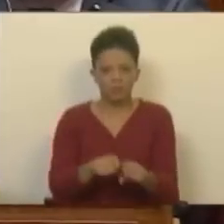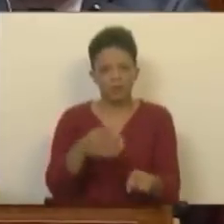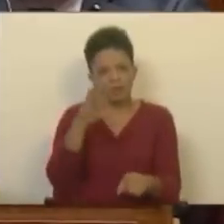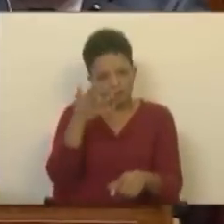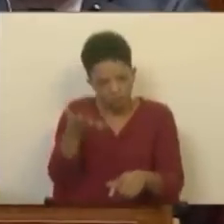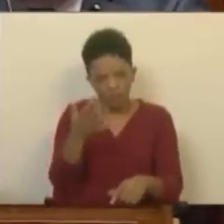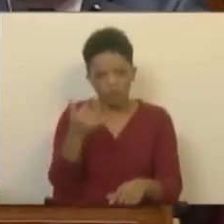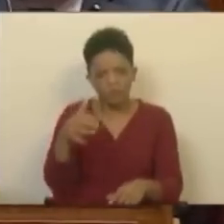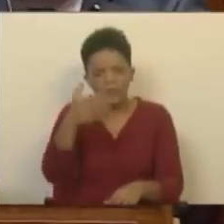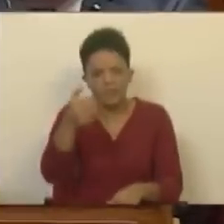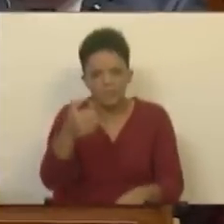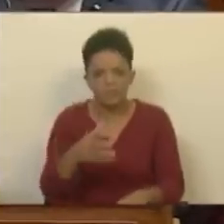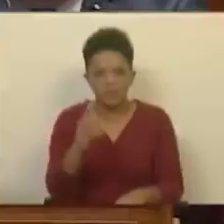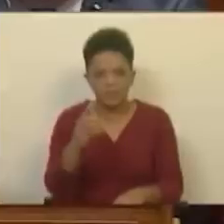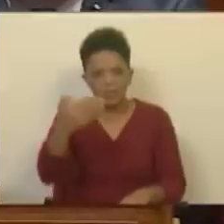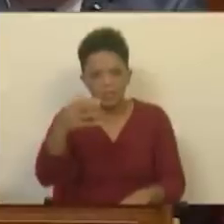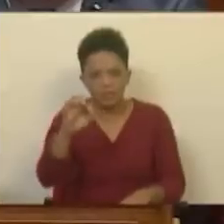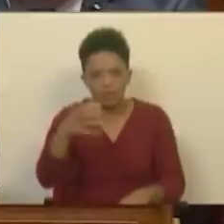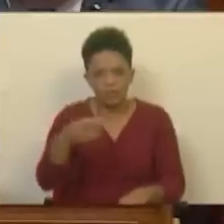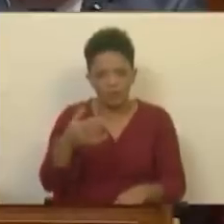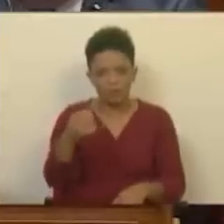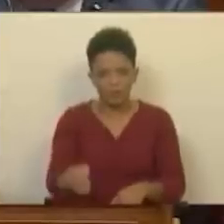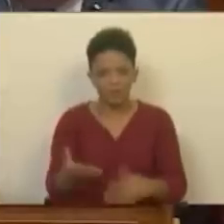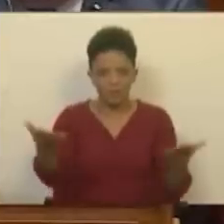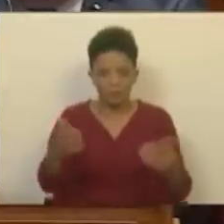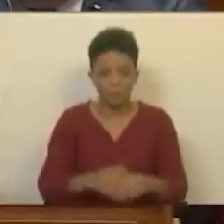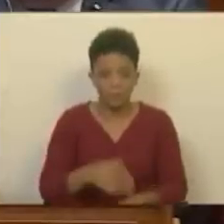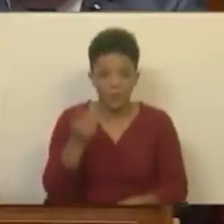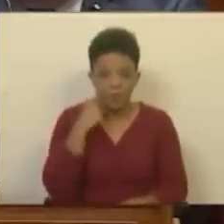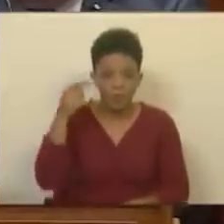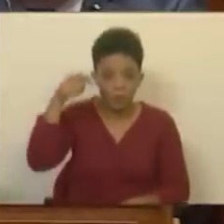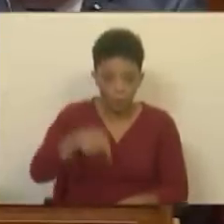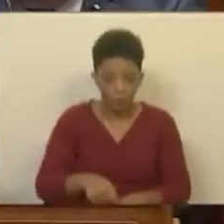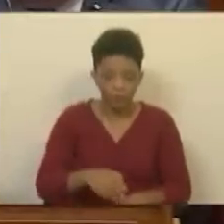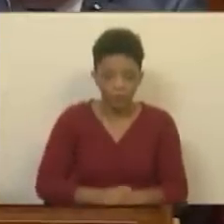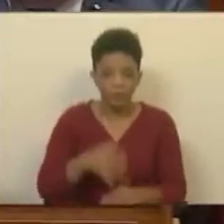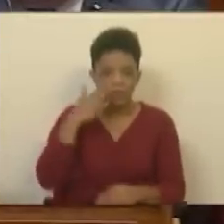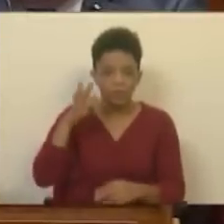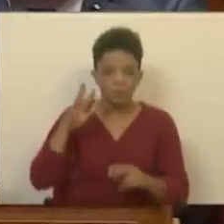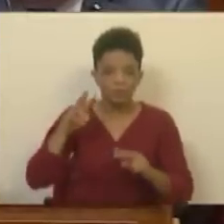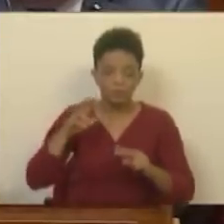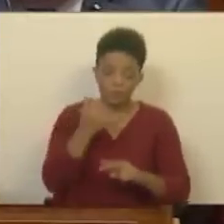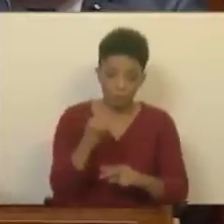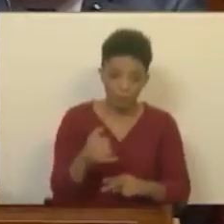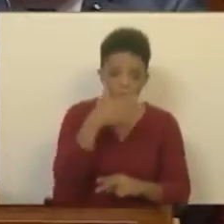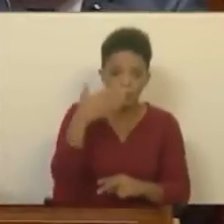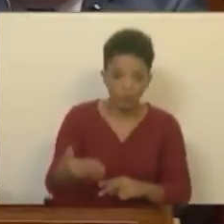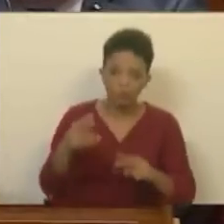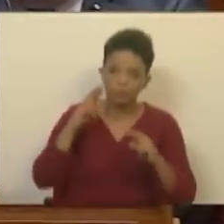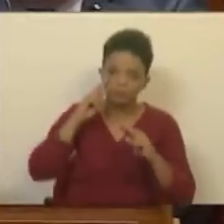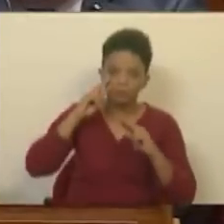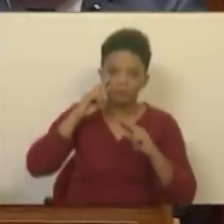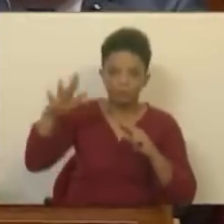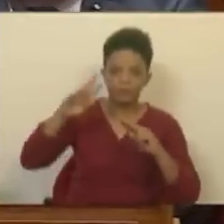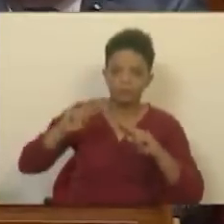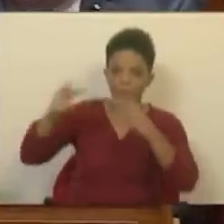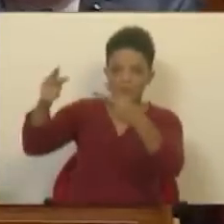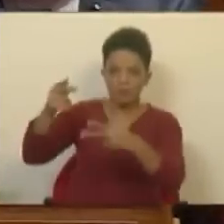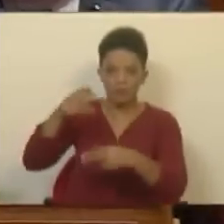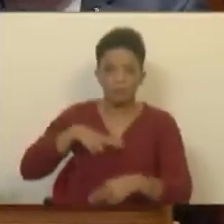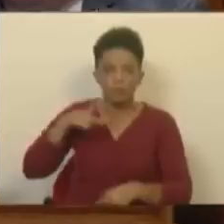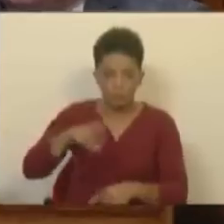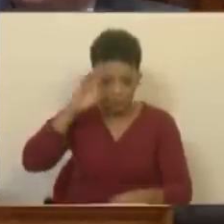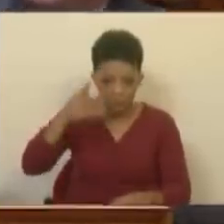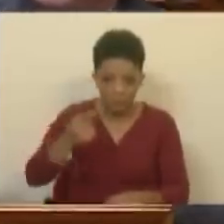2015 com 2016 17 18 19 20 e reparte e hoje emigraram aquilo que em 2021 emigraram mais português e